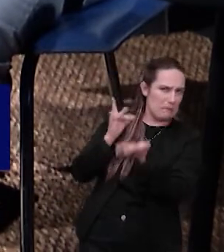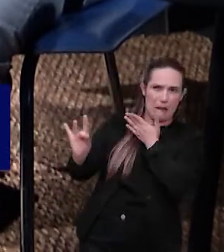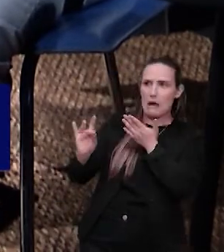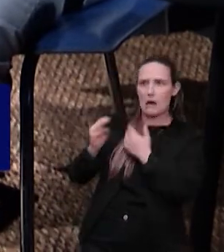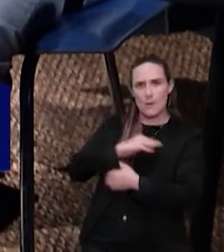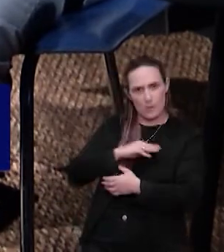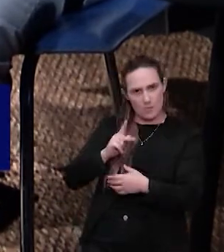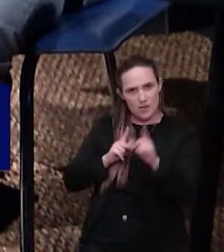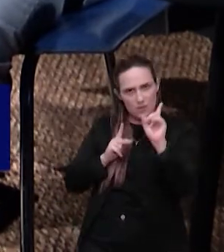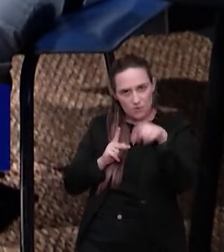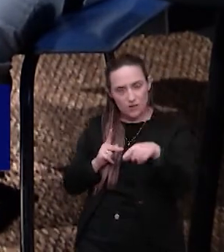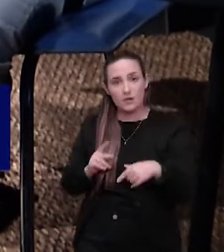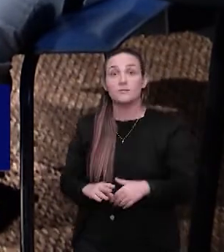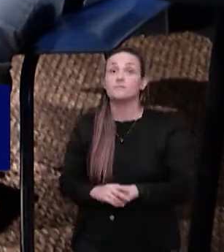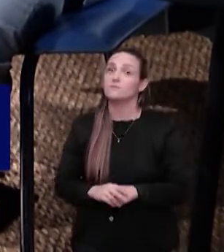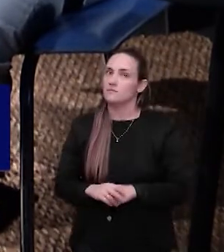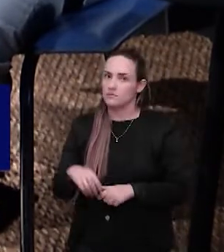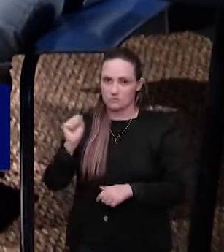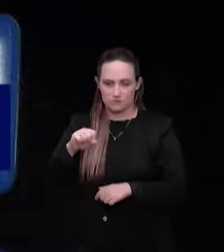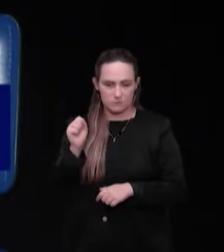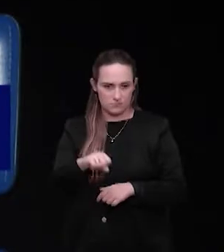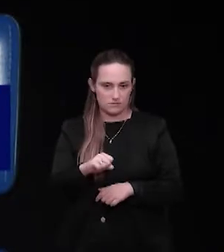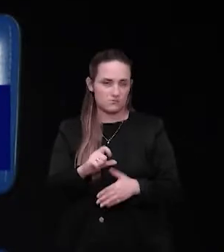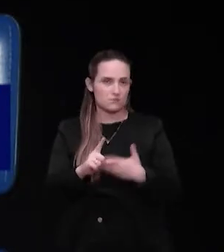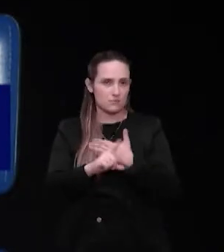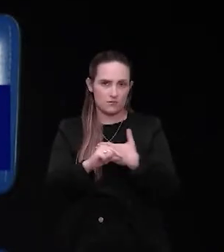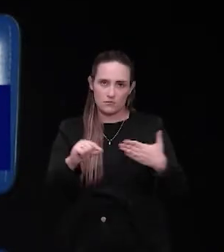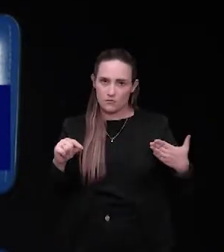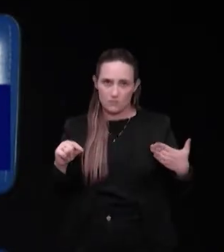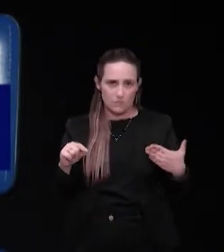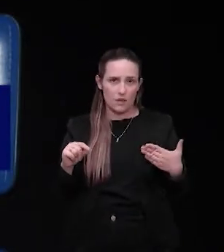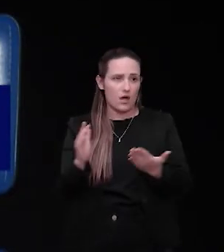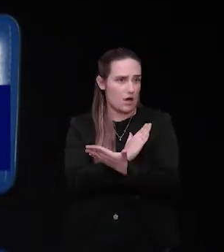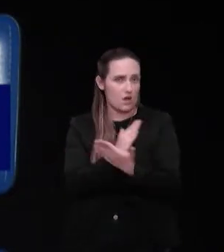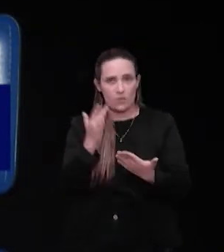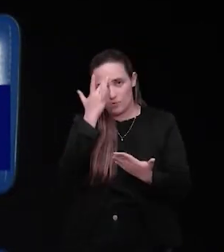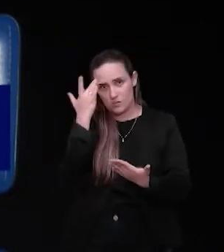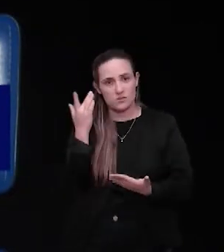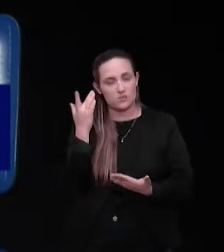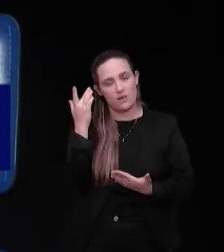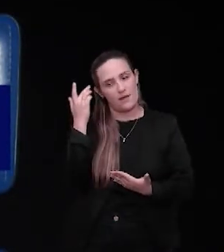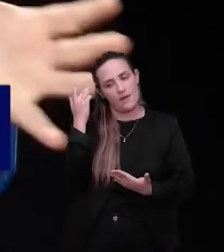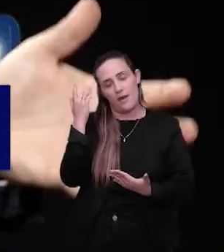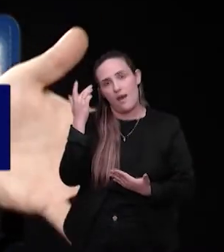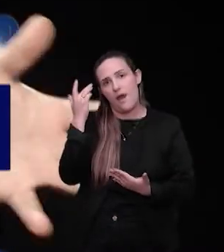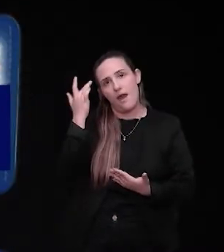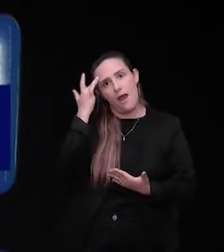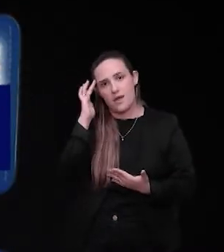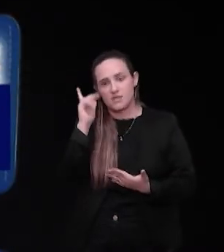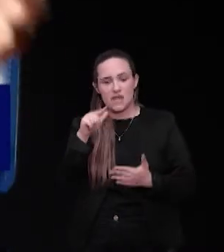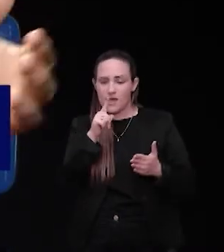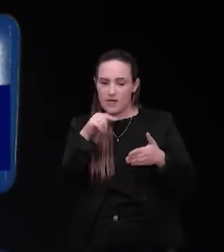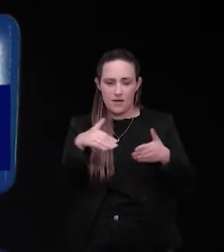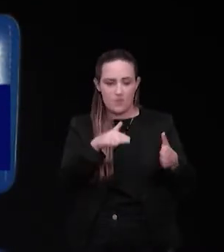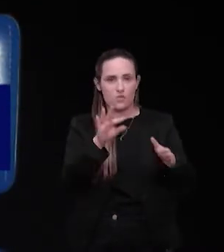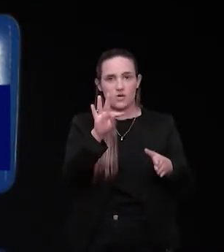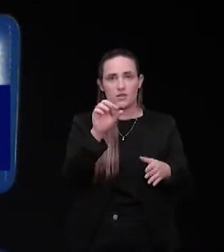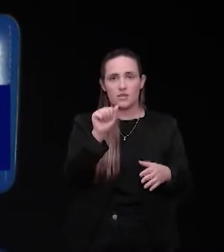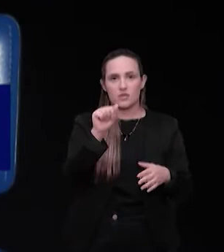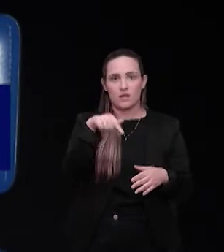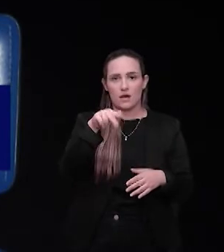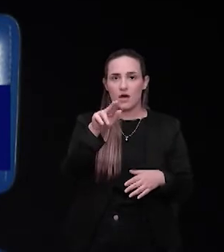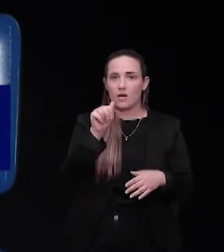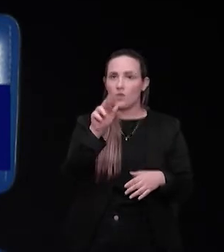essa era a perspectiva da própria preservação do Pantanal. O Pantanal não é só o Taquari, como muitos acham. O Pantanal é todo um macrosistema de